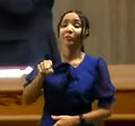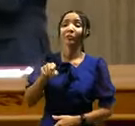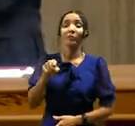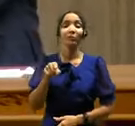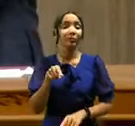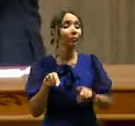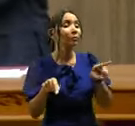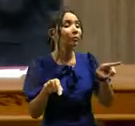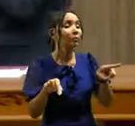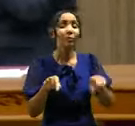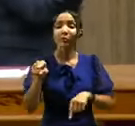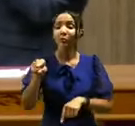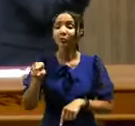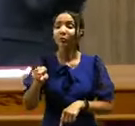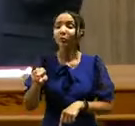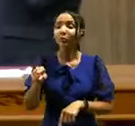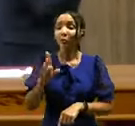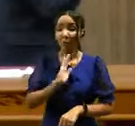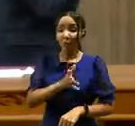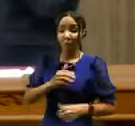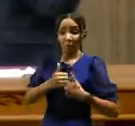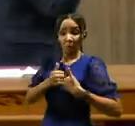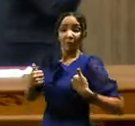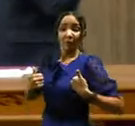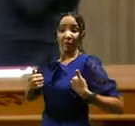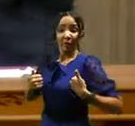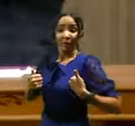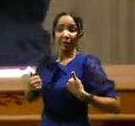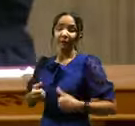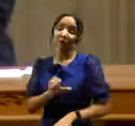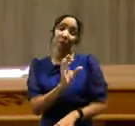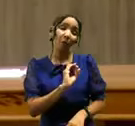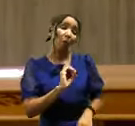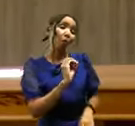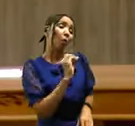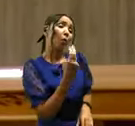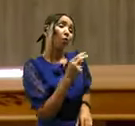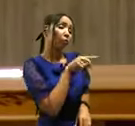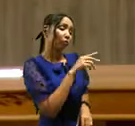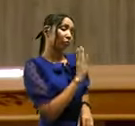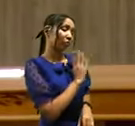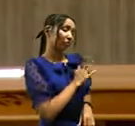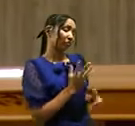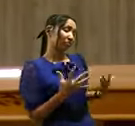deserto tu é terra bo ou tu é